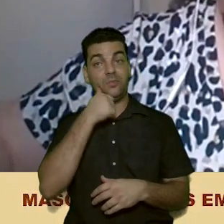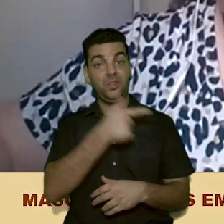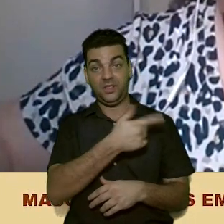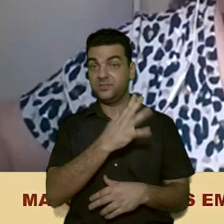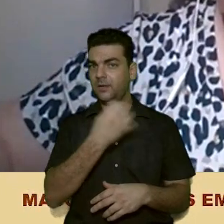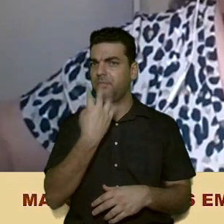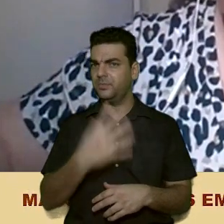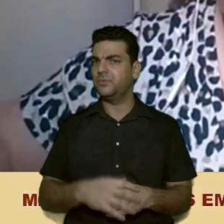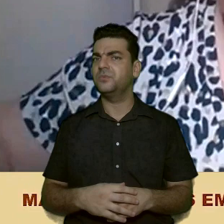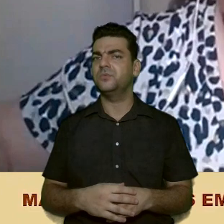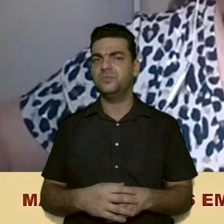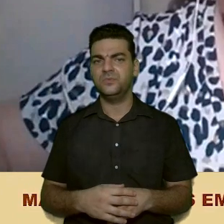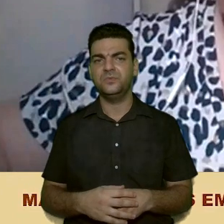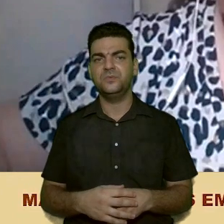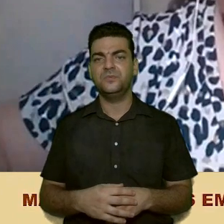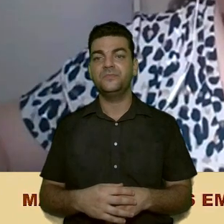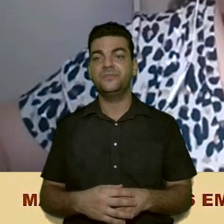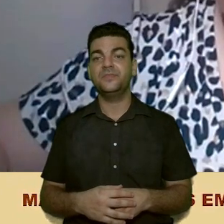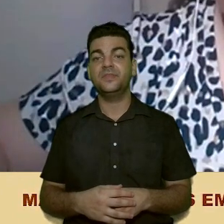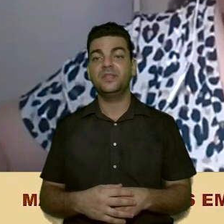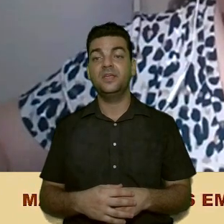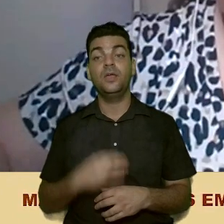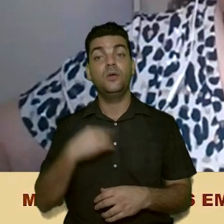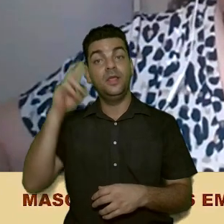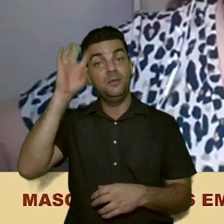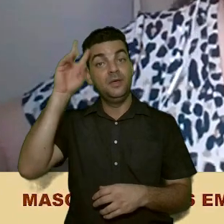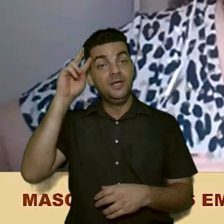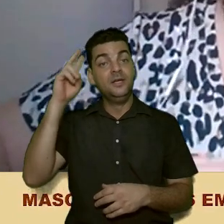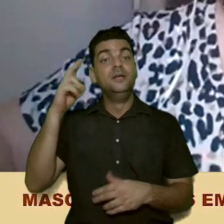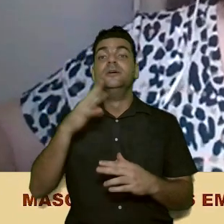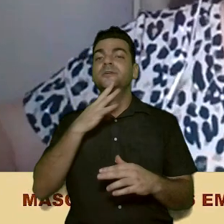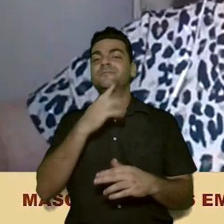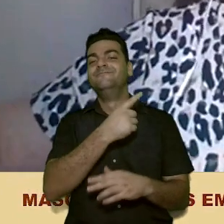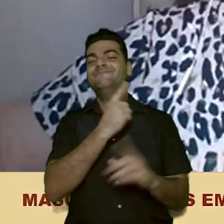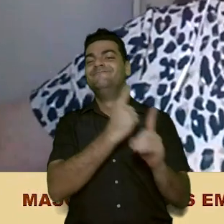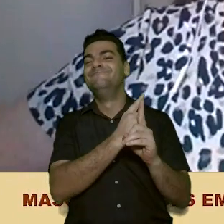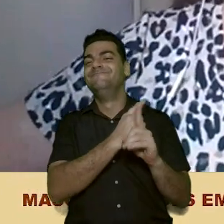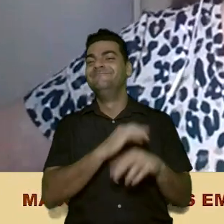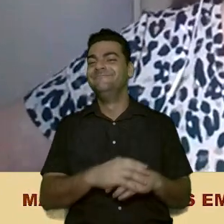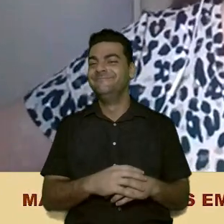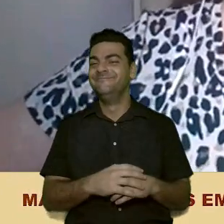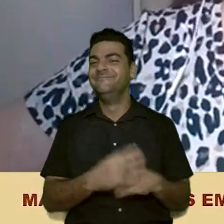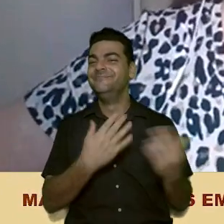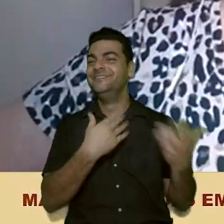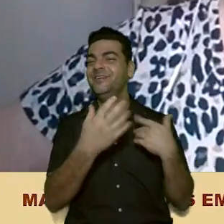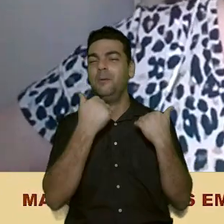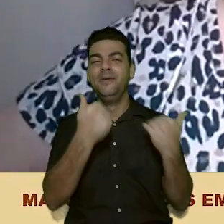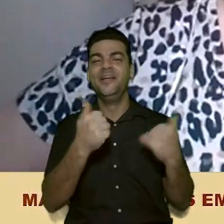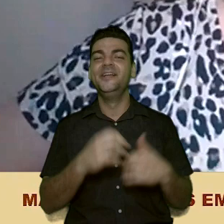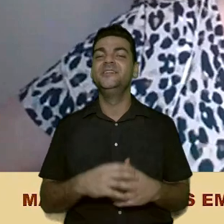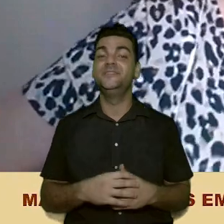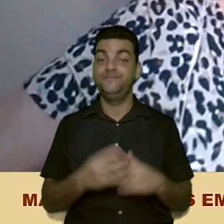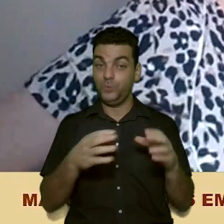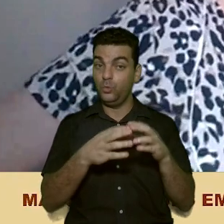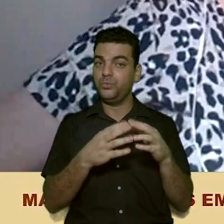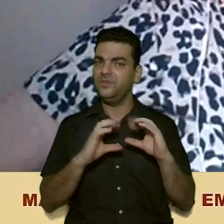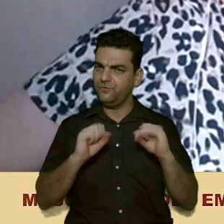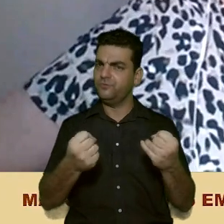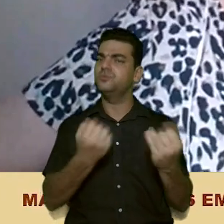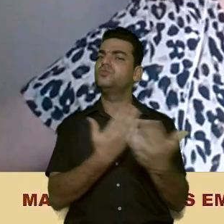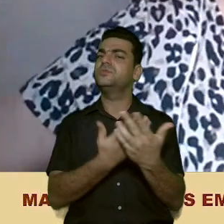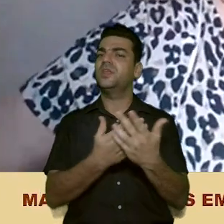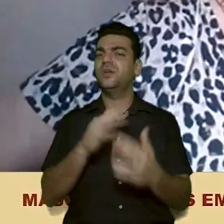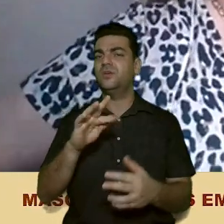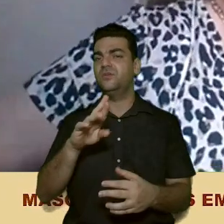do Prazerele, a gente estava até lembrando aqui agora, ainda há pouco, né? Conheci a Isa lá, estava Pedrinho Figueiredo do Memo, assim, a galera que estava querendo entrar, né, o